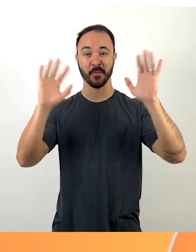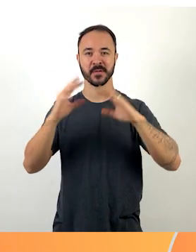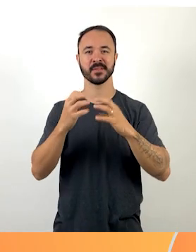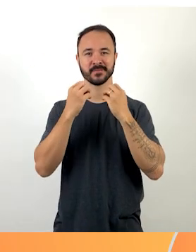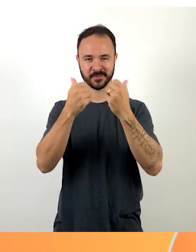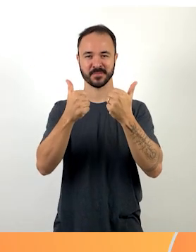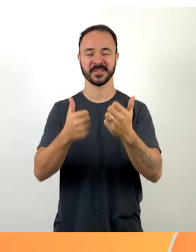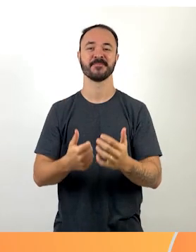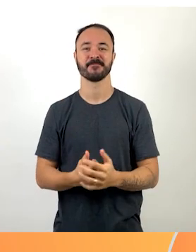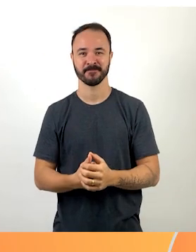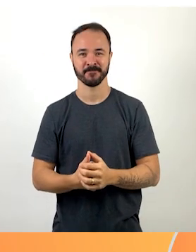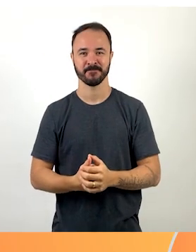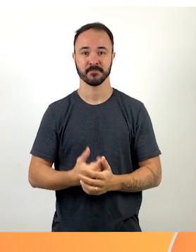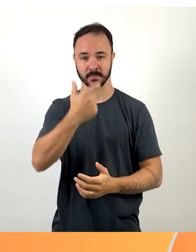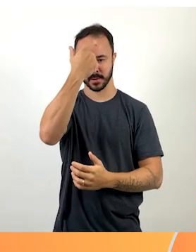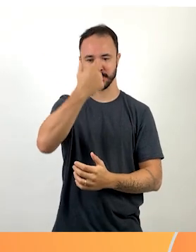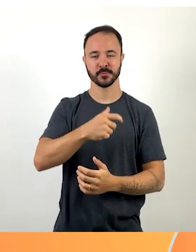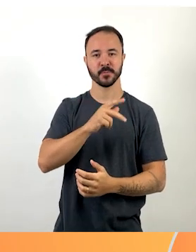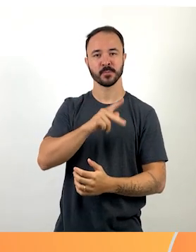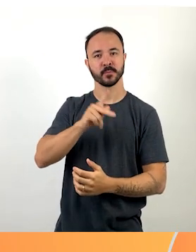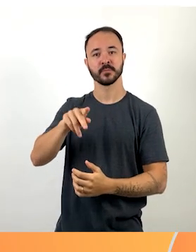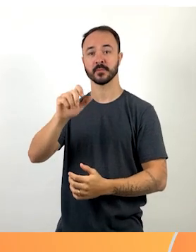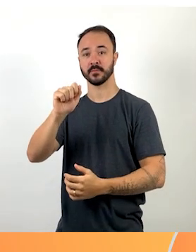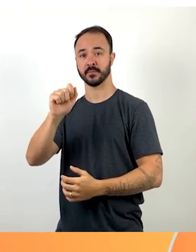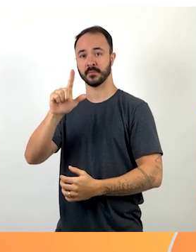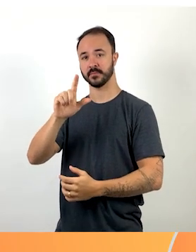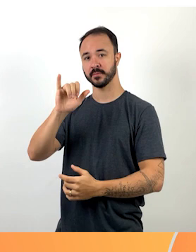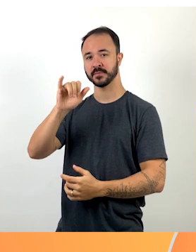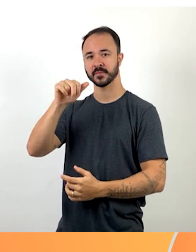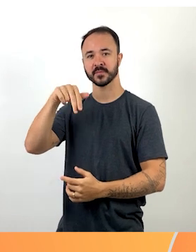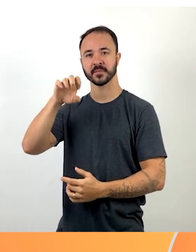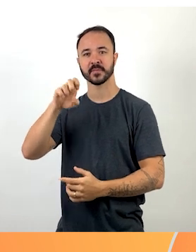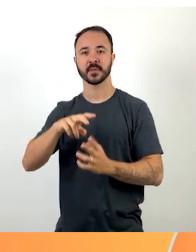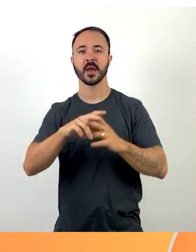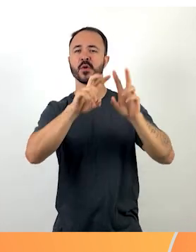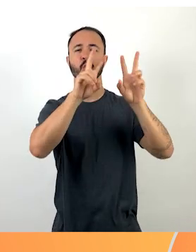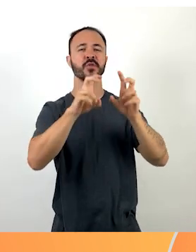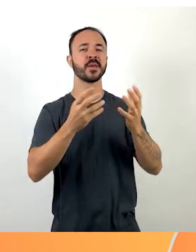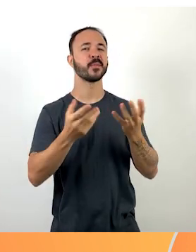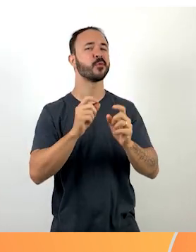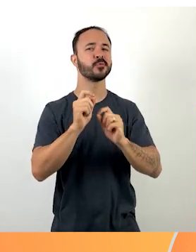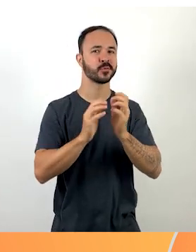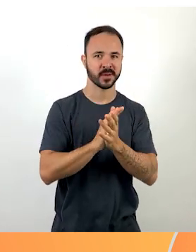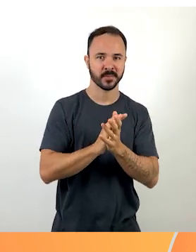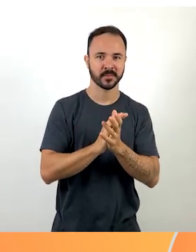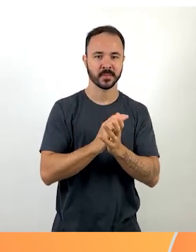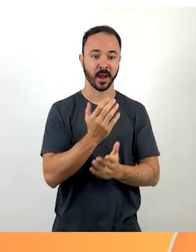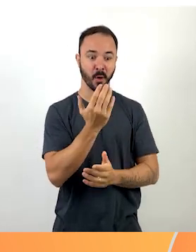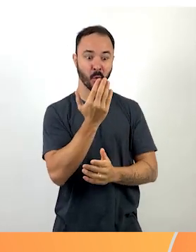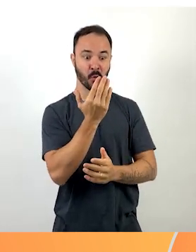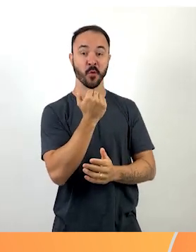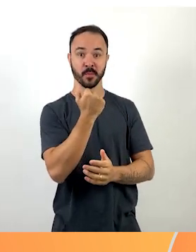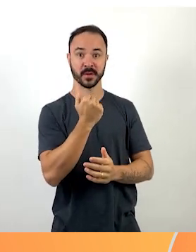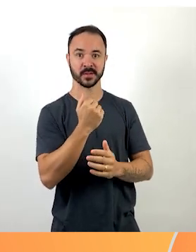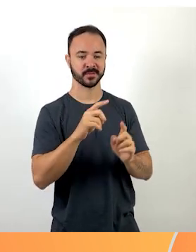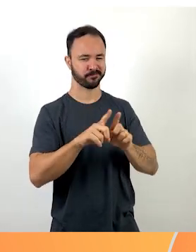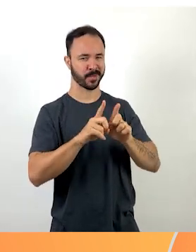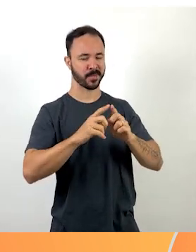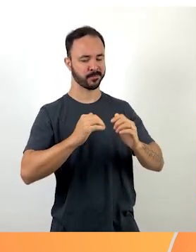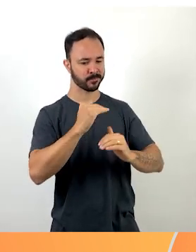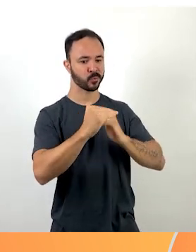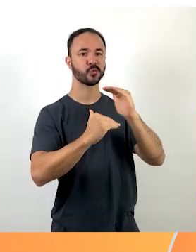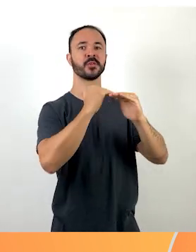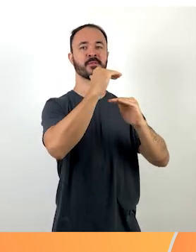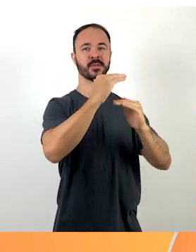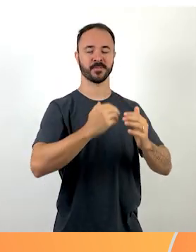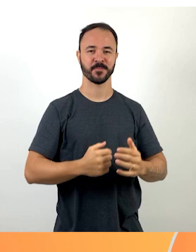Olá, alunos! Tudo bem com vocês? Eu sou a professora Aline e o tema da nossa aula de hoje é alimentação e